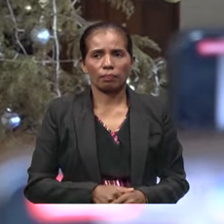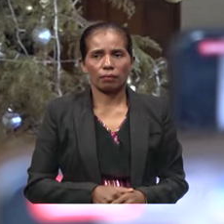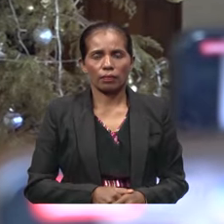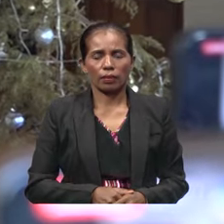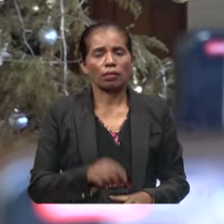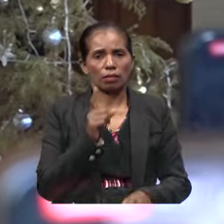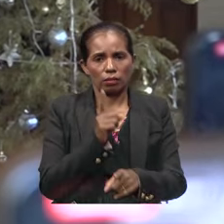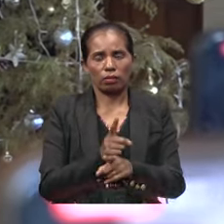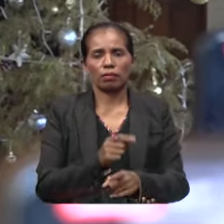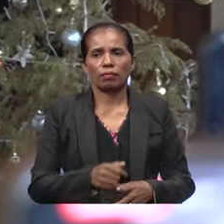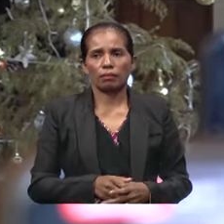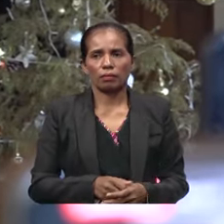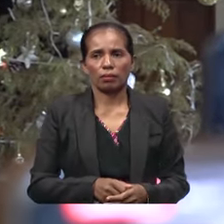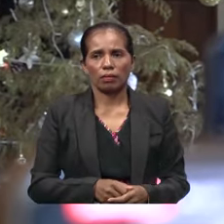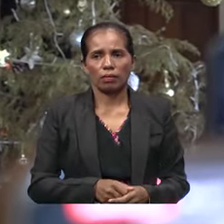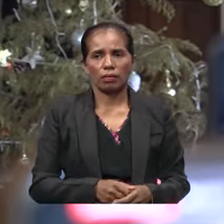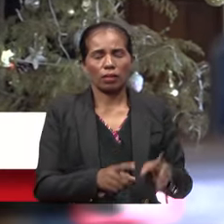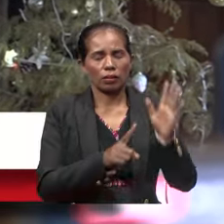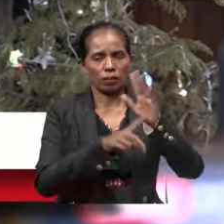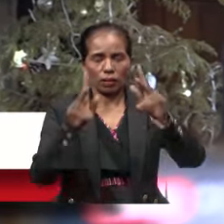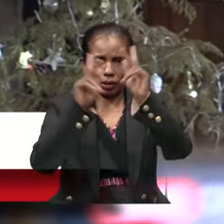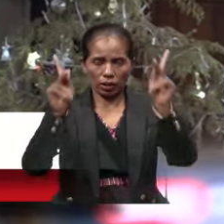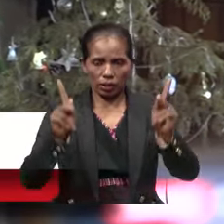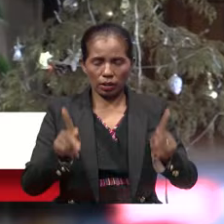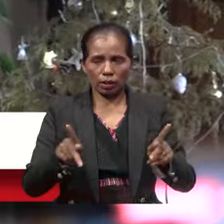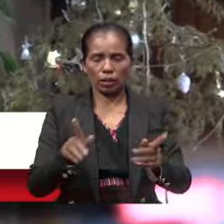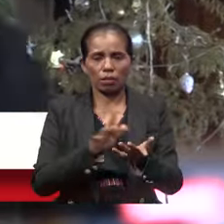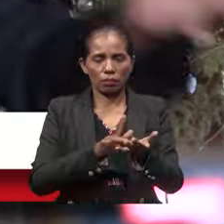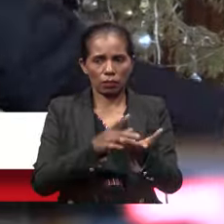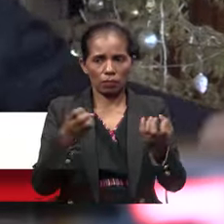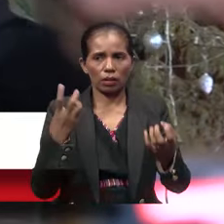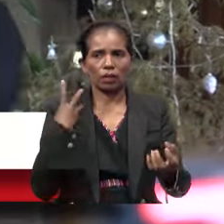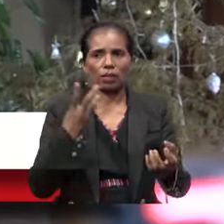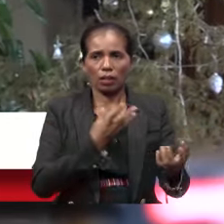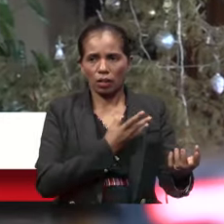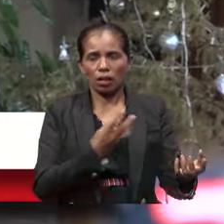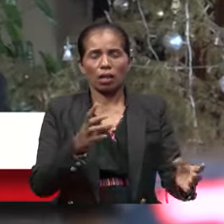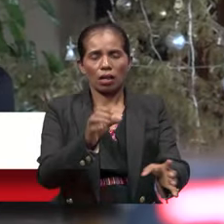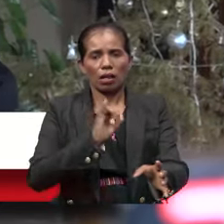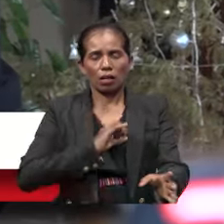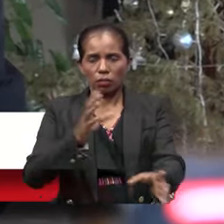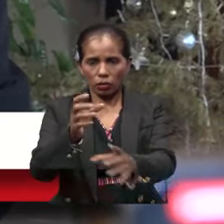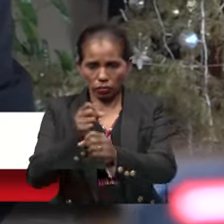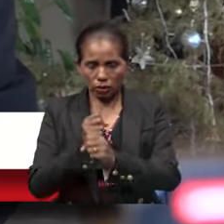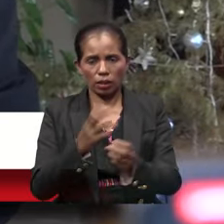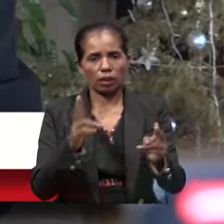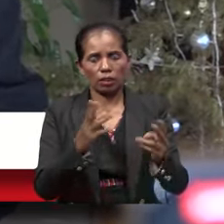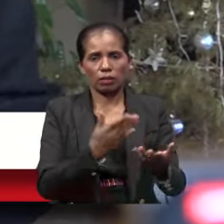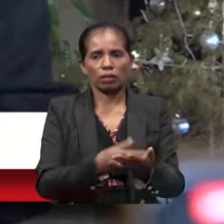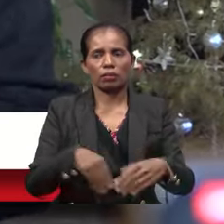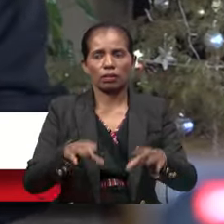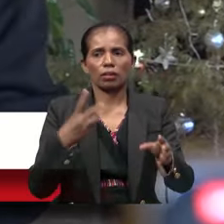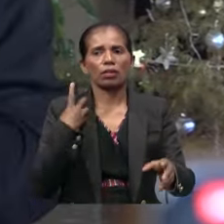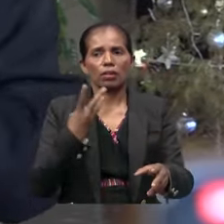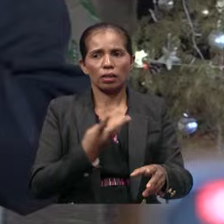né a tu de toque loja rumane e estou que barac o iné ao passar tudo tu queres a ruma